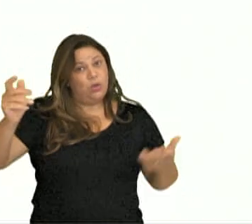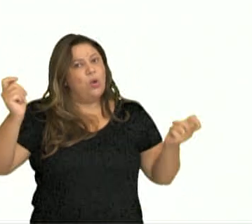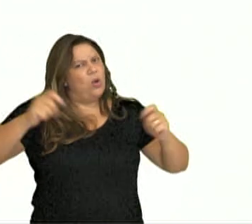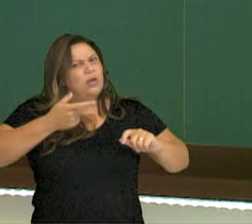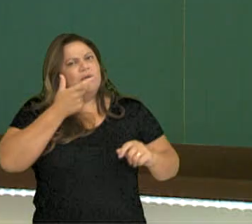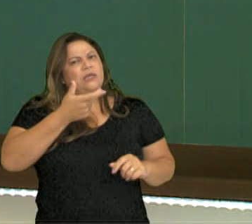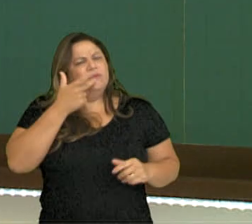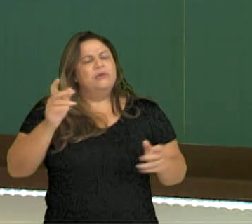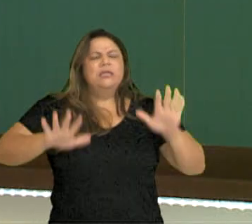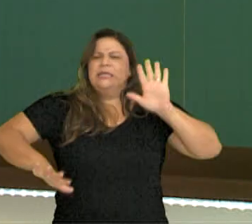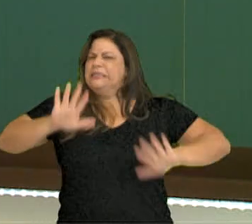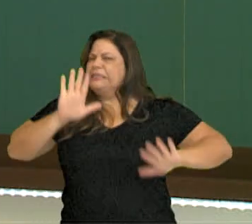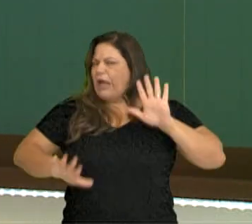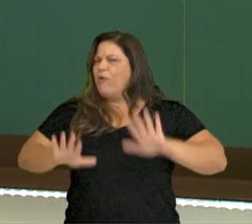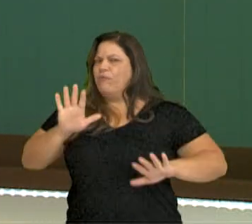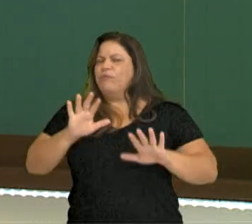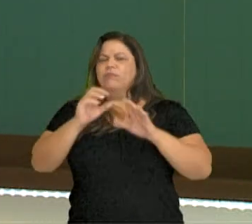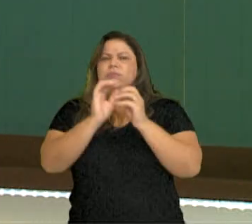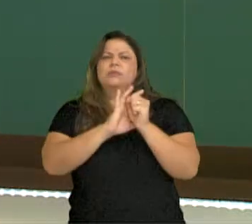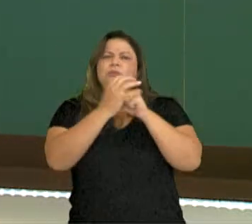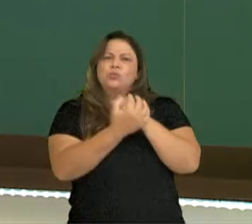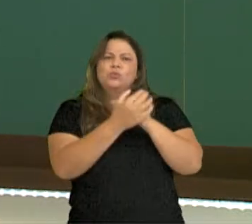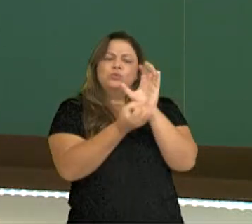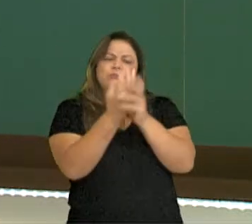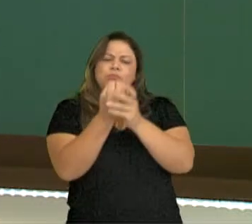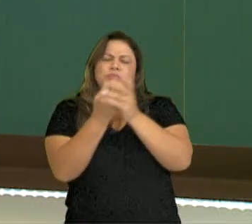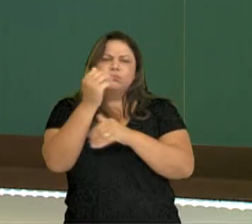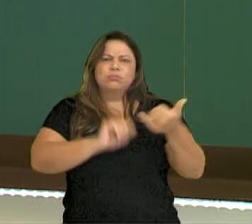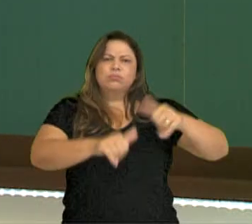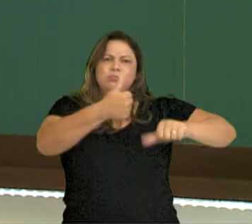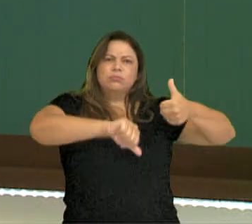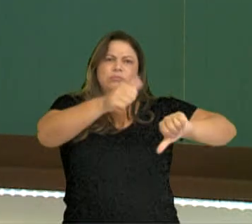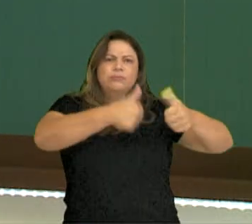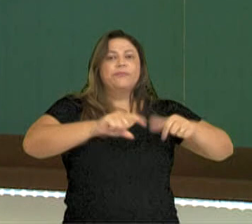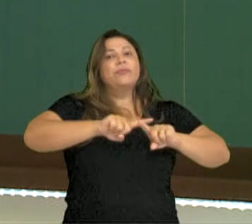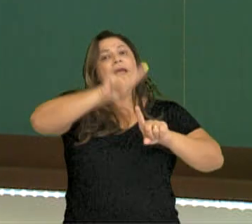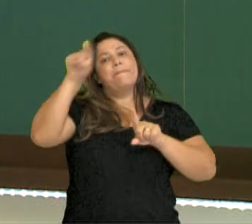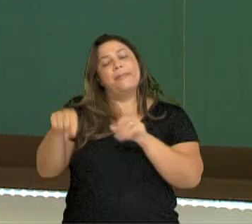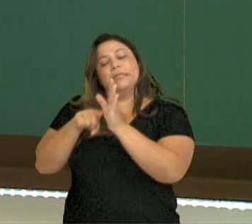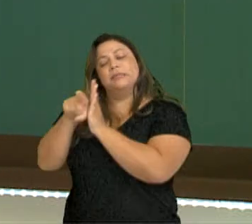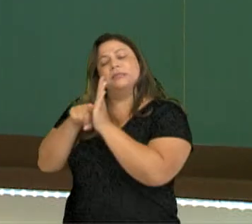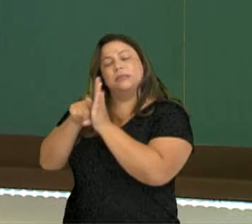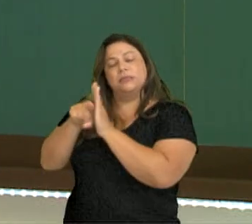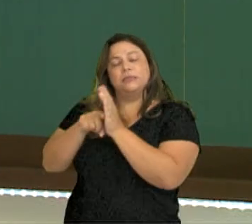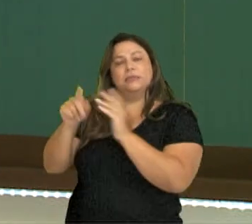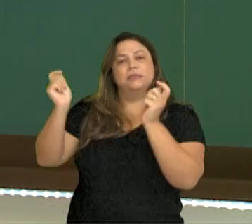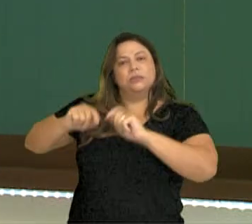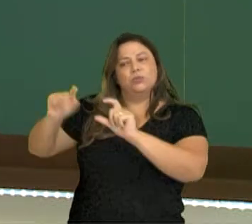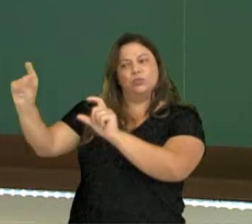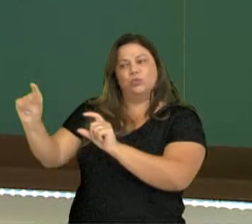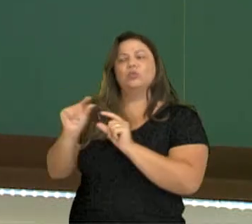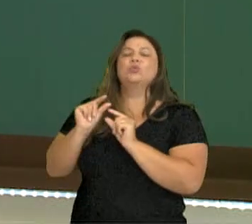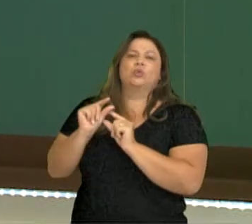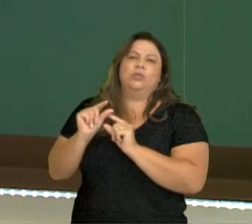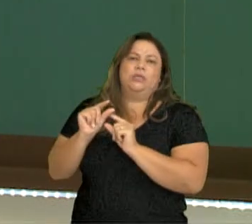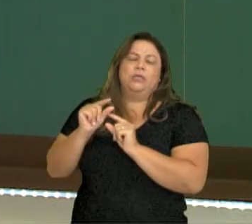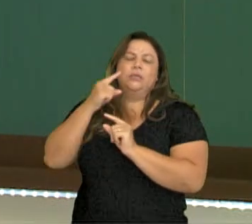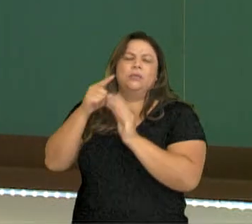dizendo que talvez o vírus tivesse sido feito em laboratório. Foi visto aqui que por conta desse genoma pequeno que o vírus tem, a gente